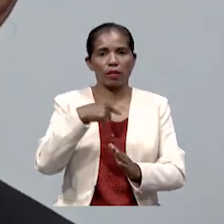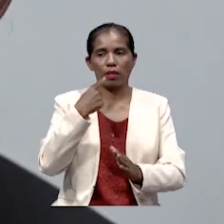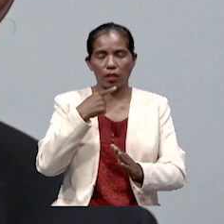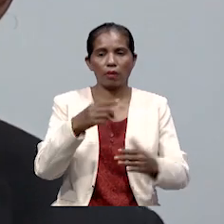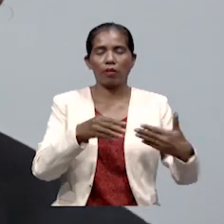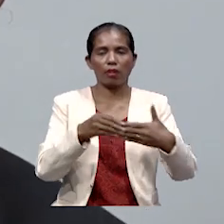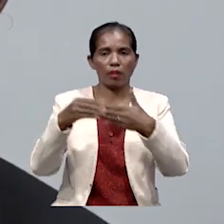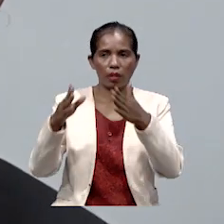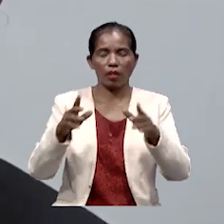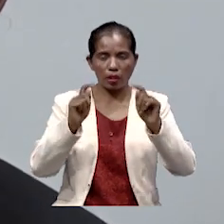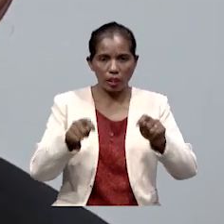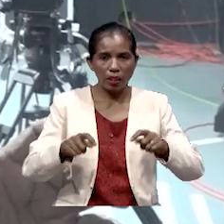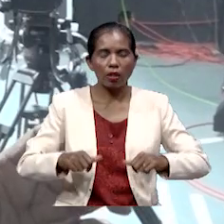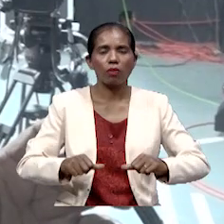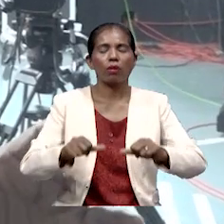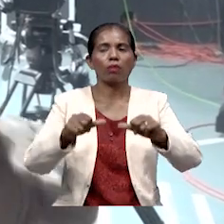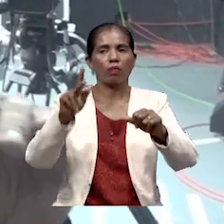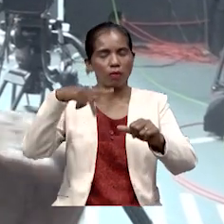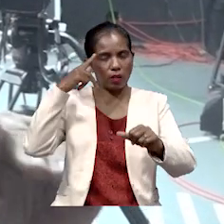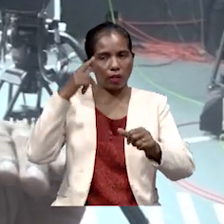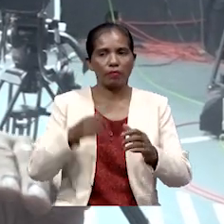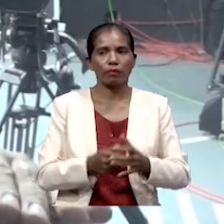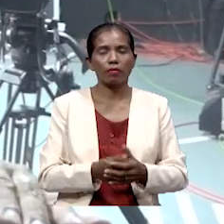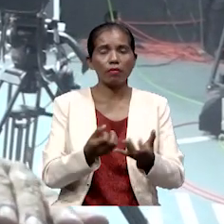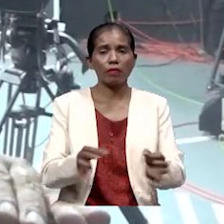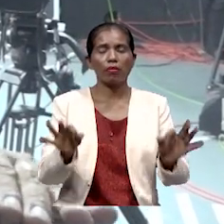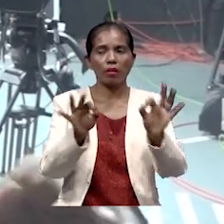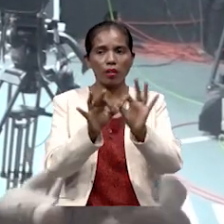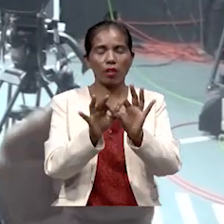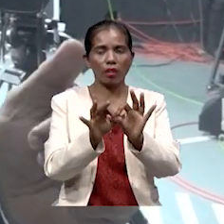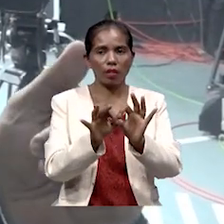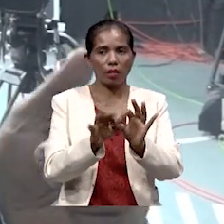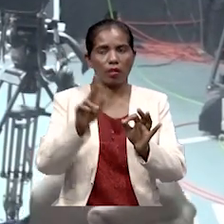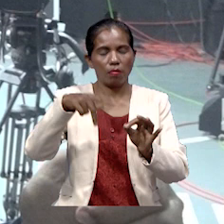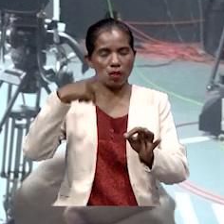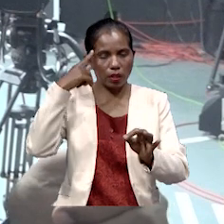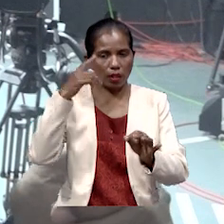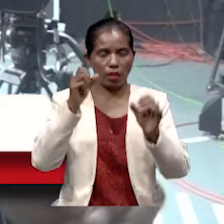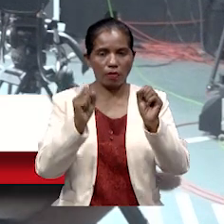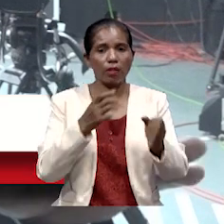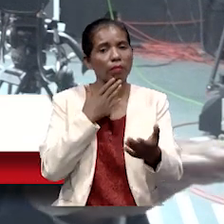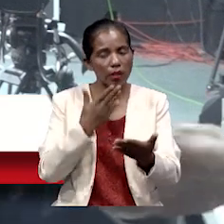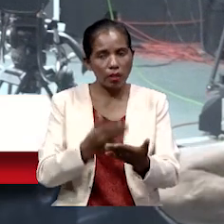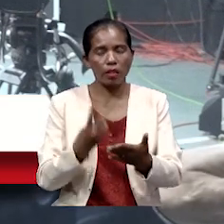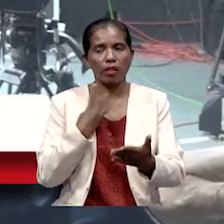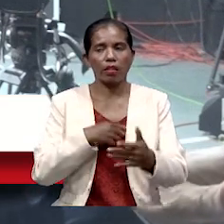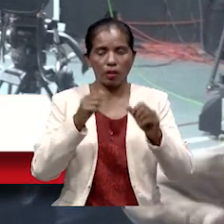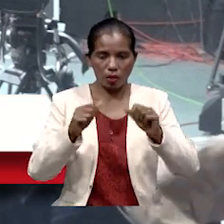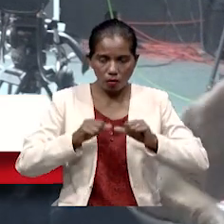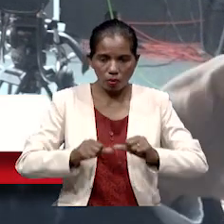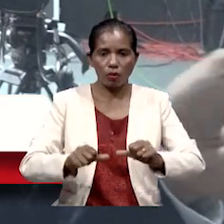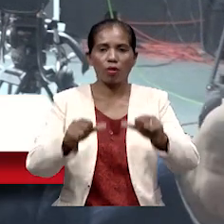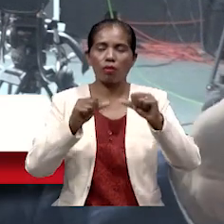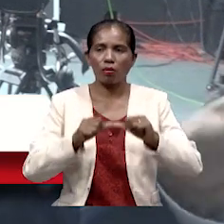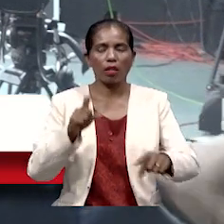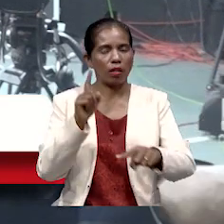ukon, tem que continuar política ne. Importante tebes baia política externa para credível, e te tem que continuar. La vele